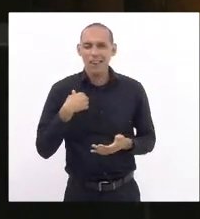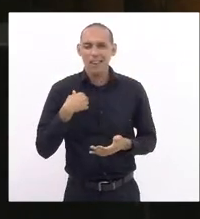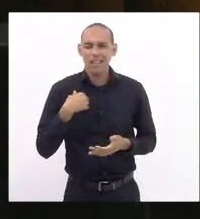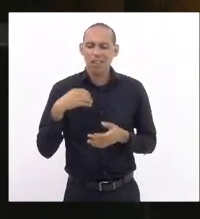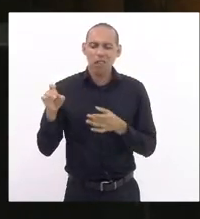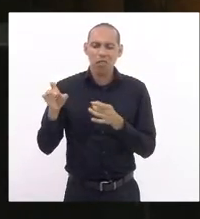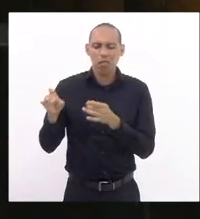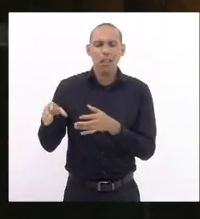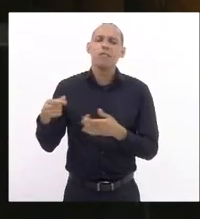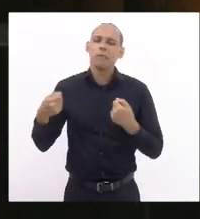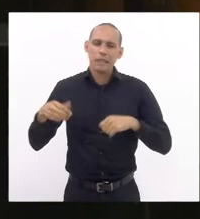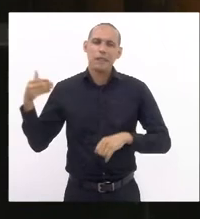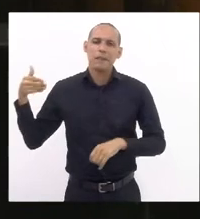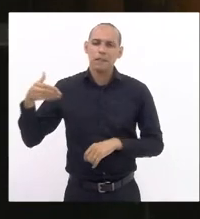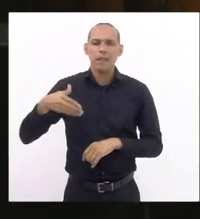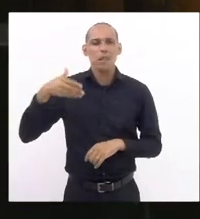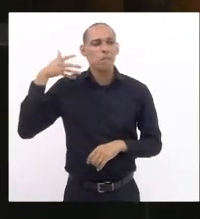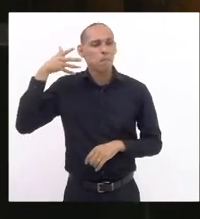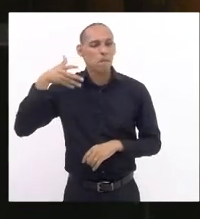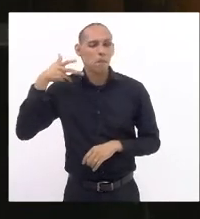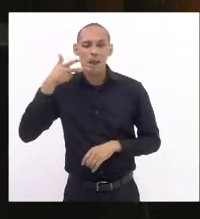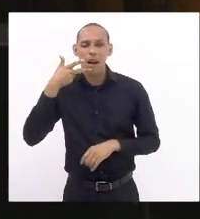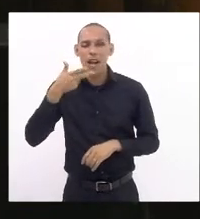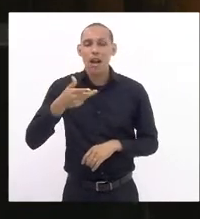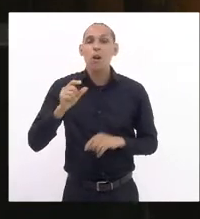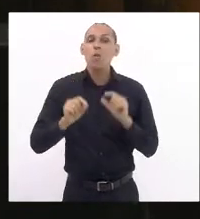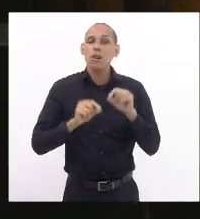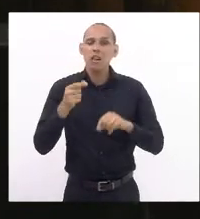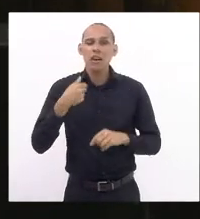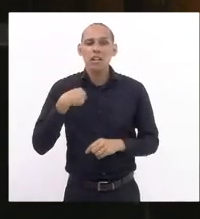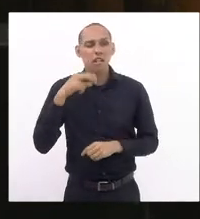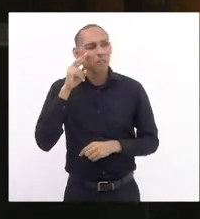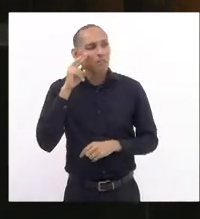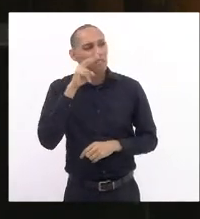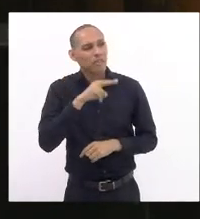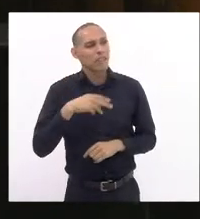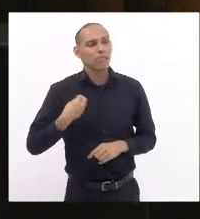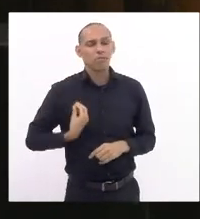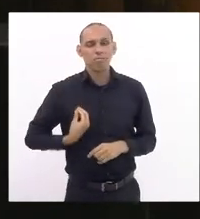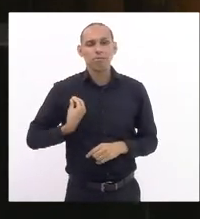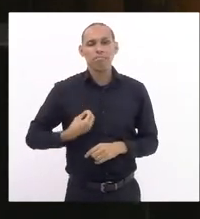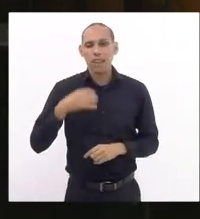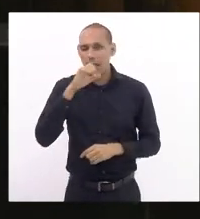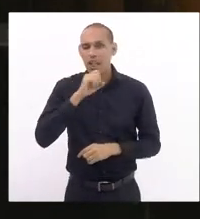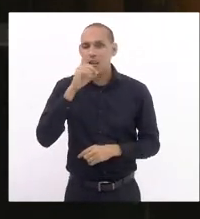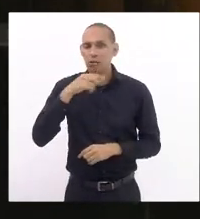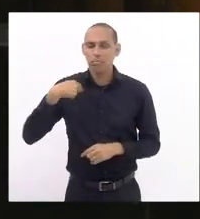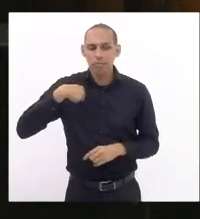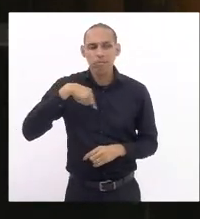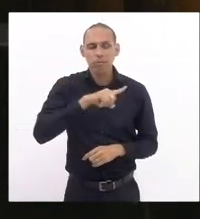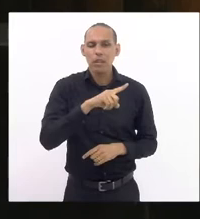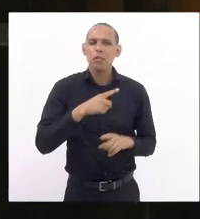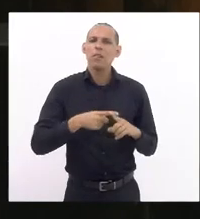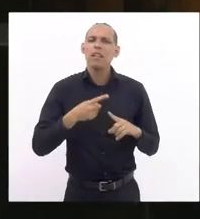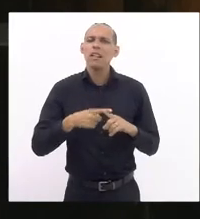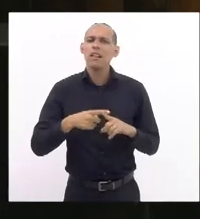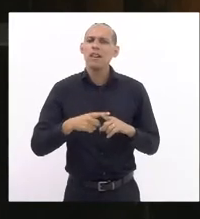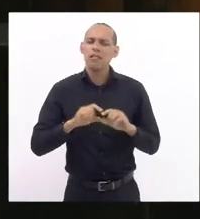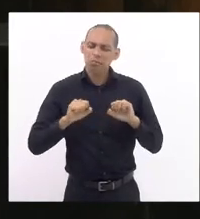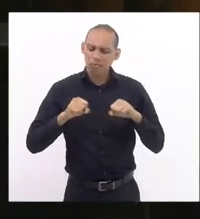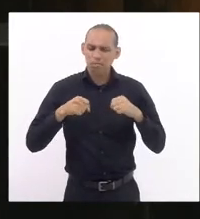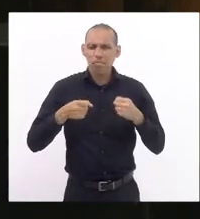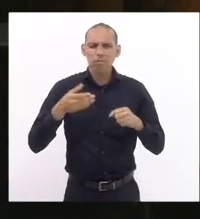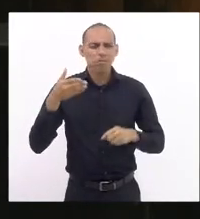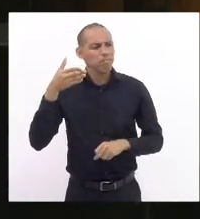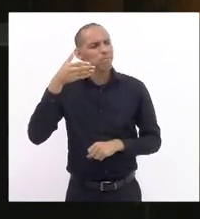falar aqui das coisas que vi e vivi em Petrópolis nesse último fim de semana, porque fez questão